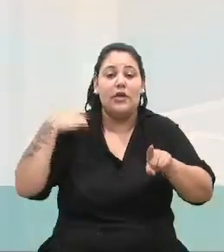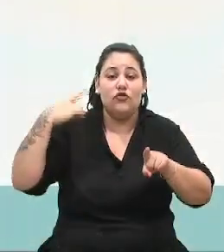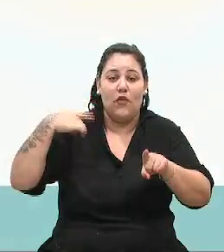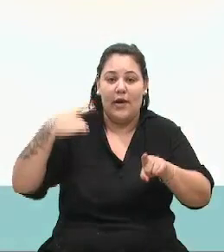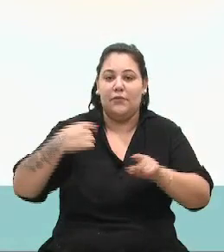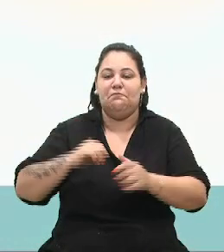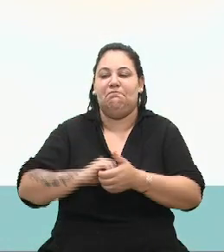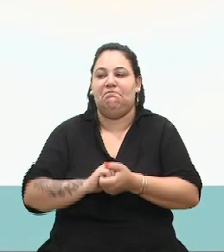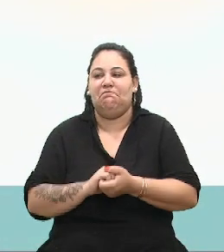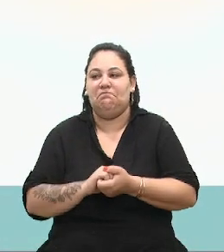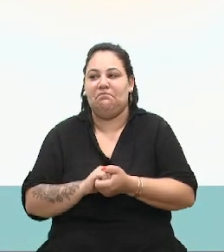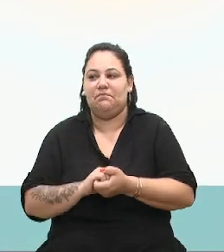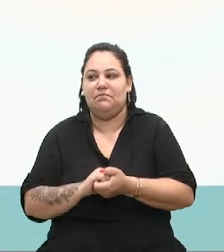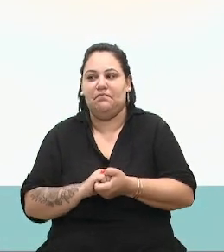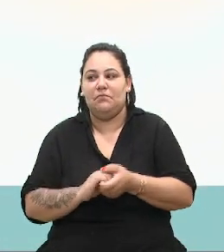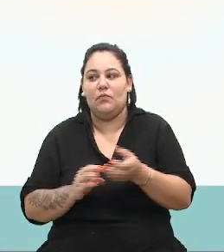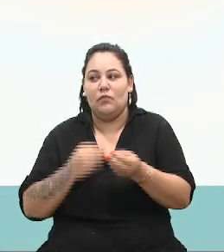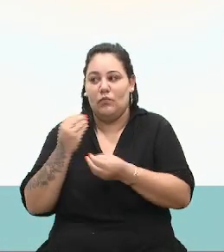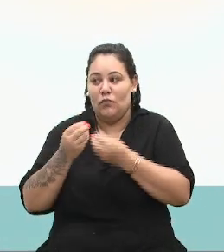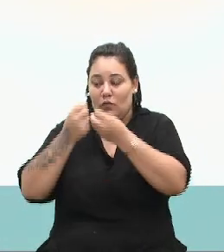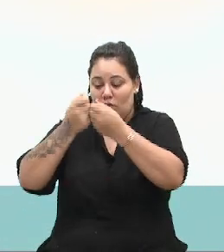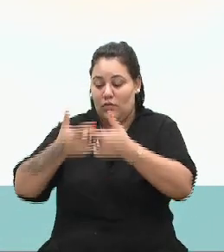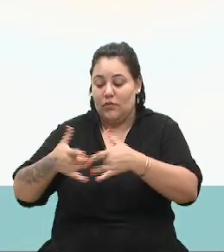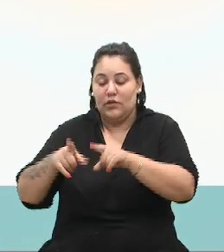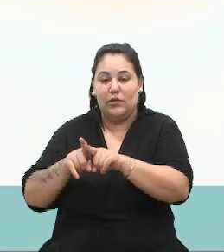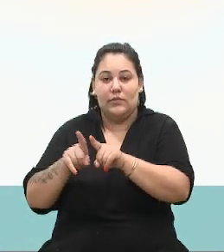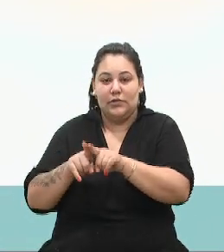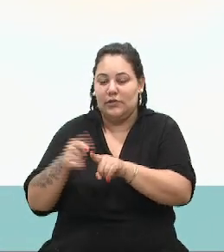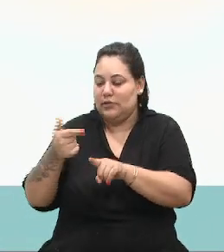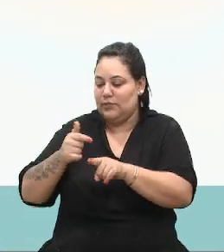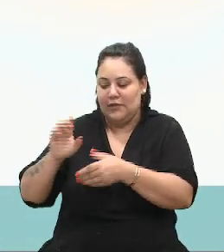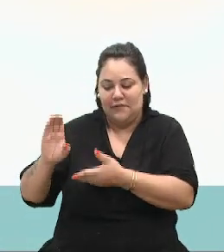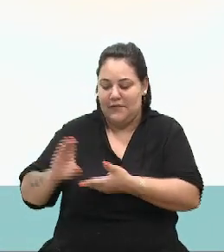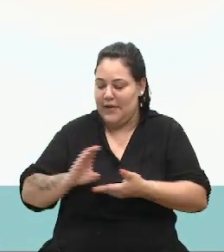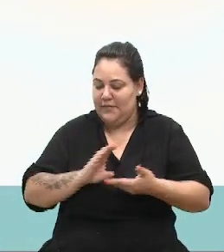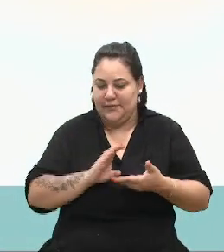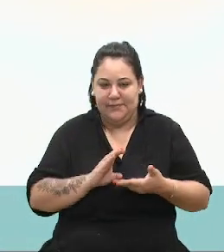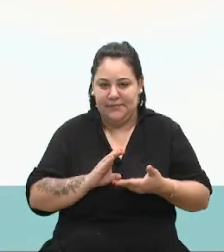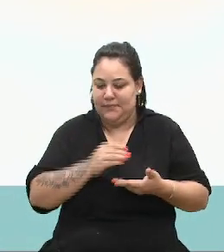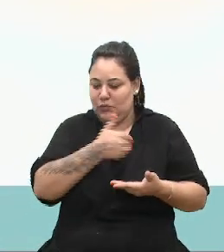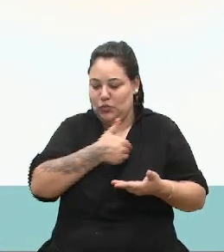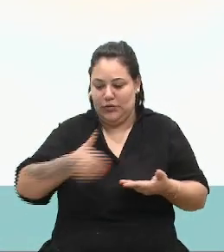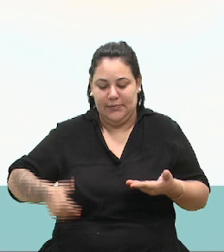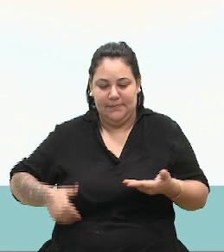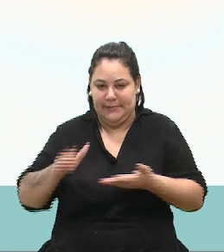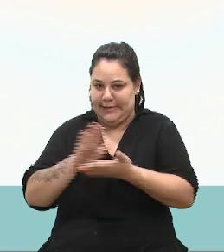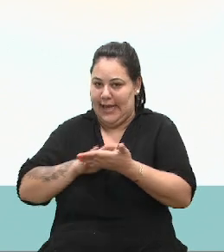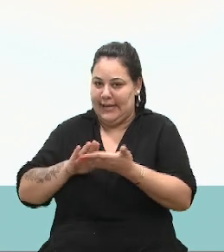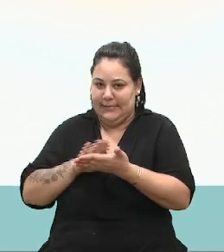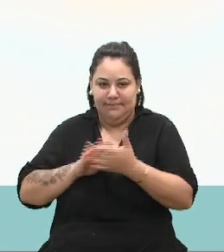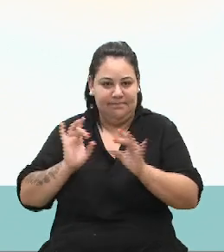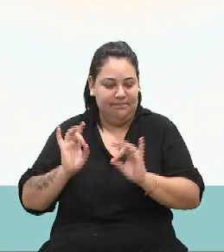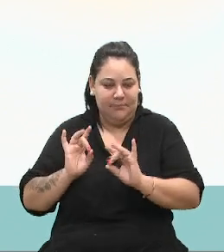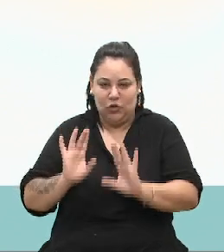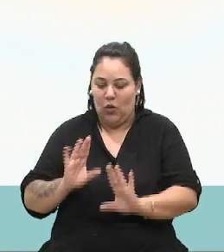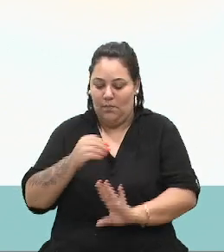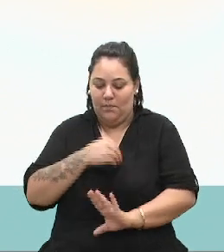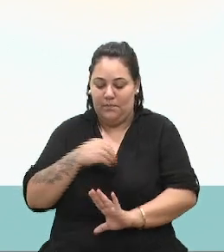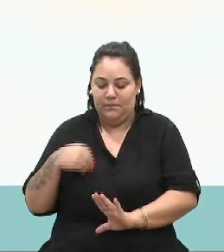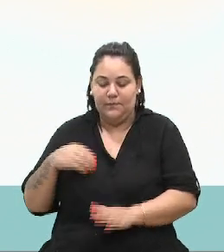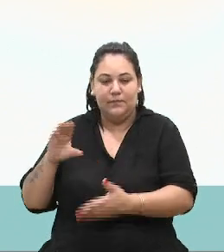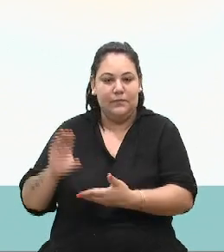Então, como eu já falei, não tem recurso de qualquer... não tem recurso público, tem recurso dos médicos e